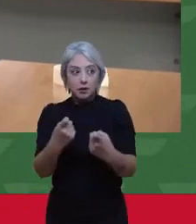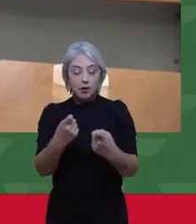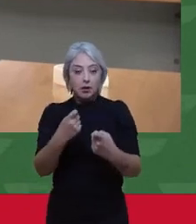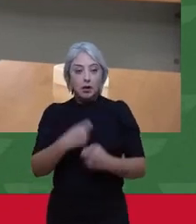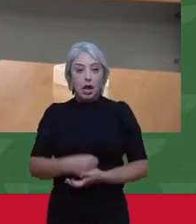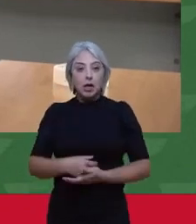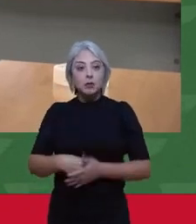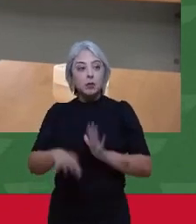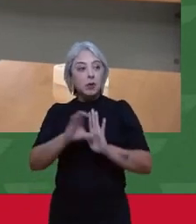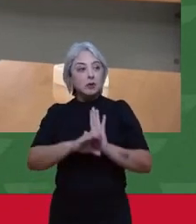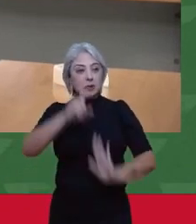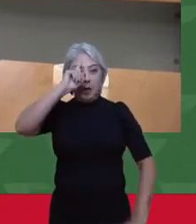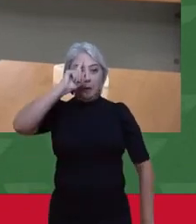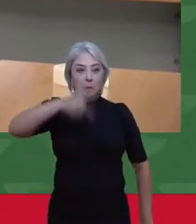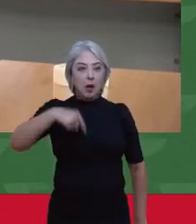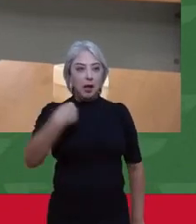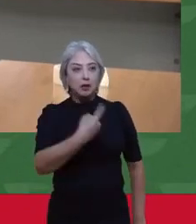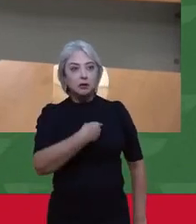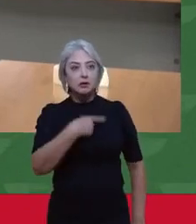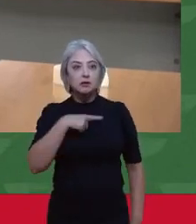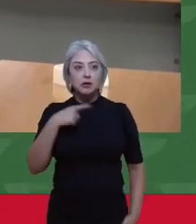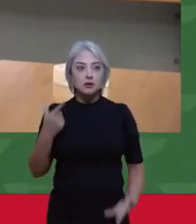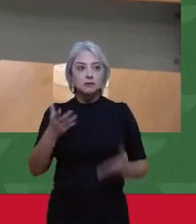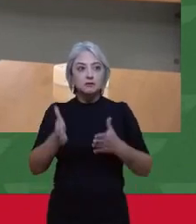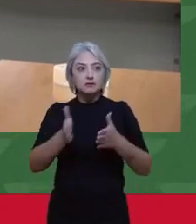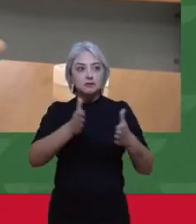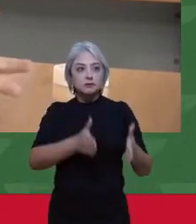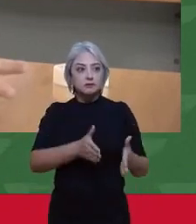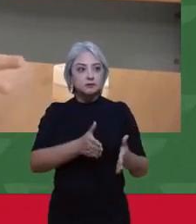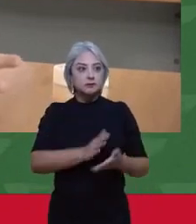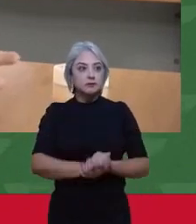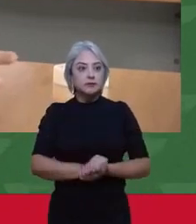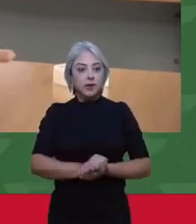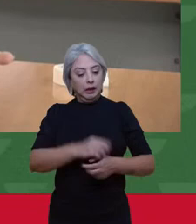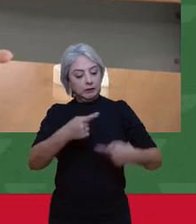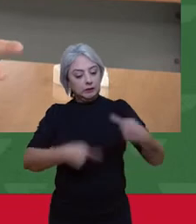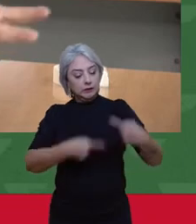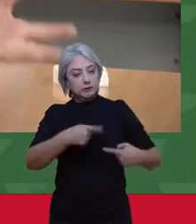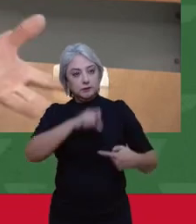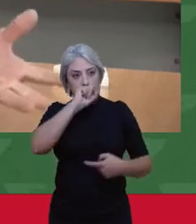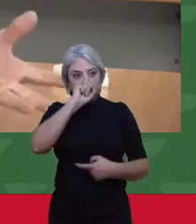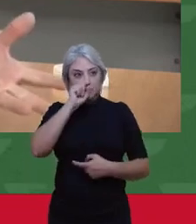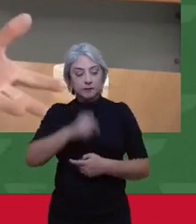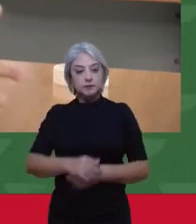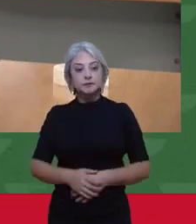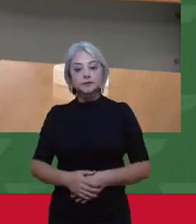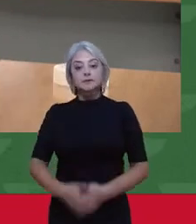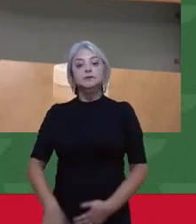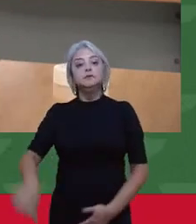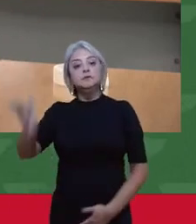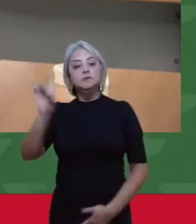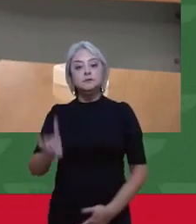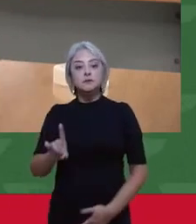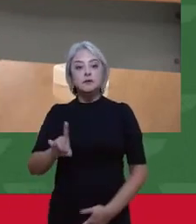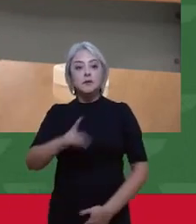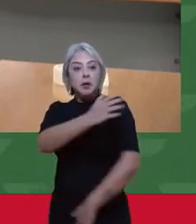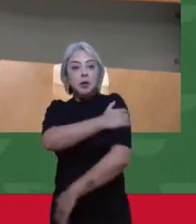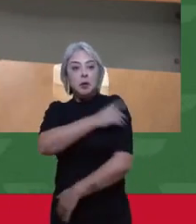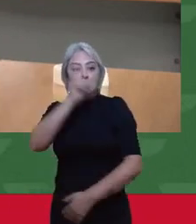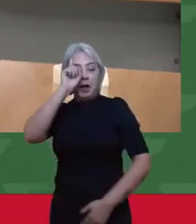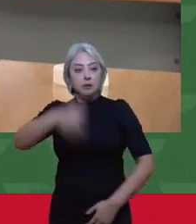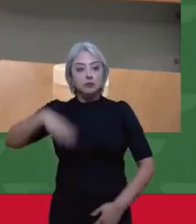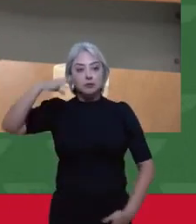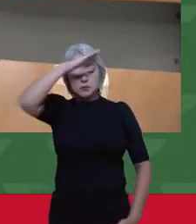conceito autoritário que nós temos por parte da política da direita, né, fascista, que o